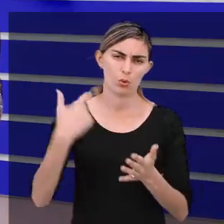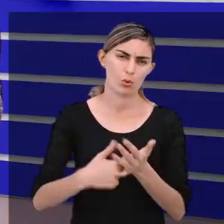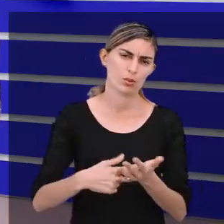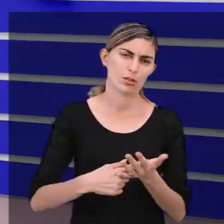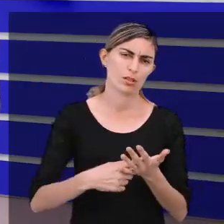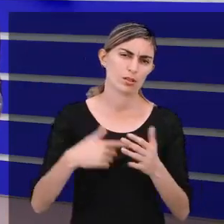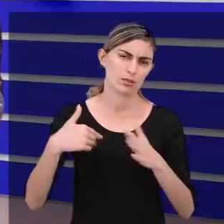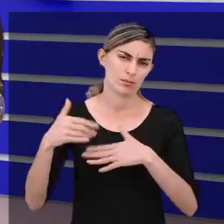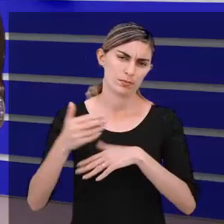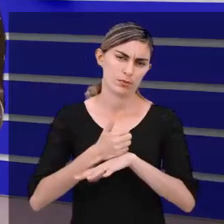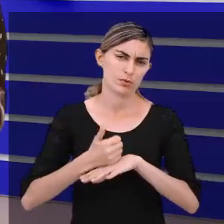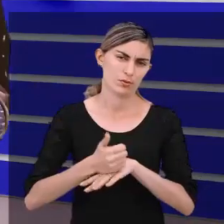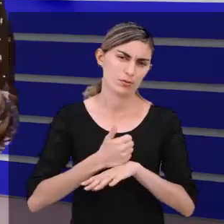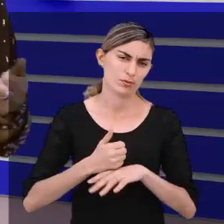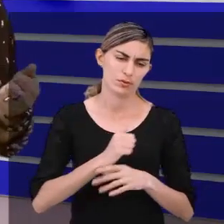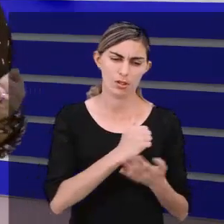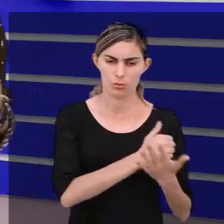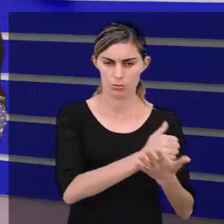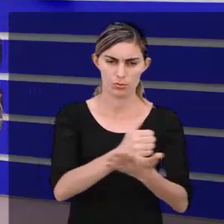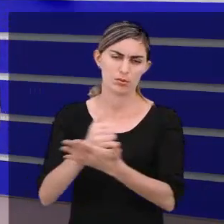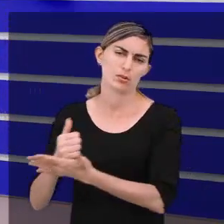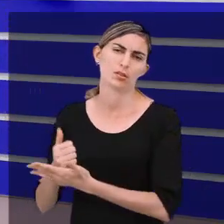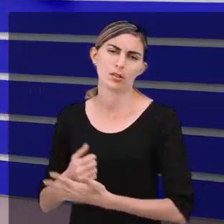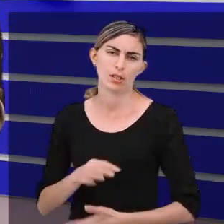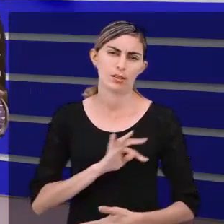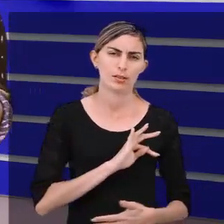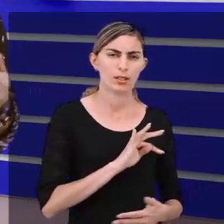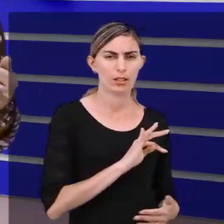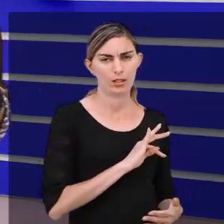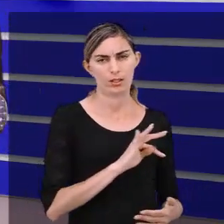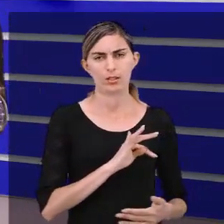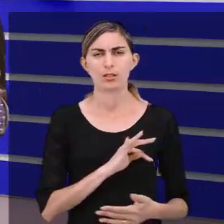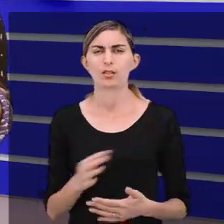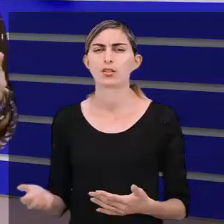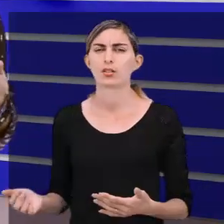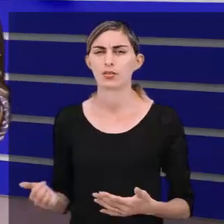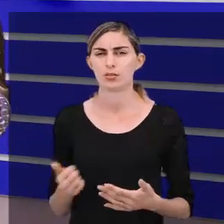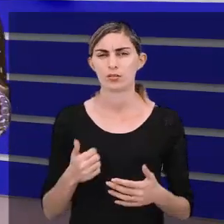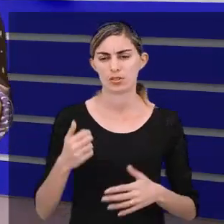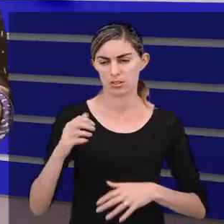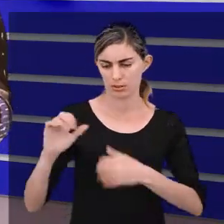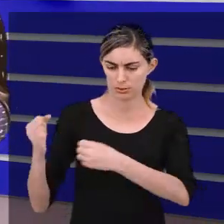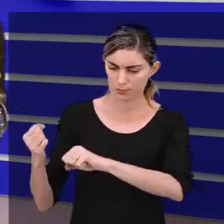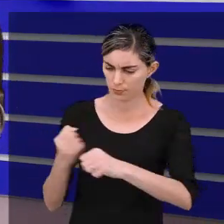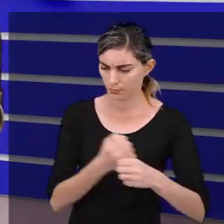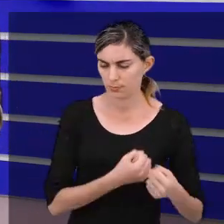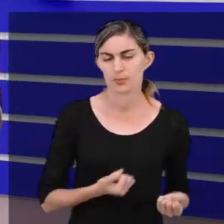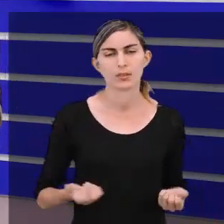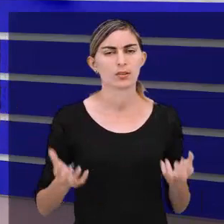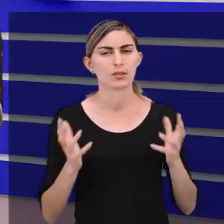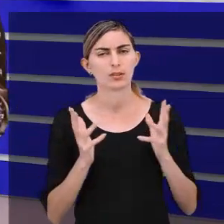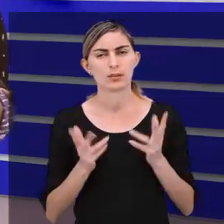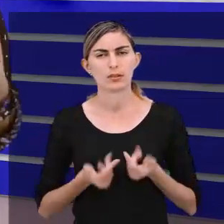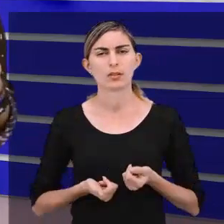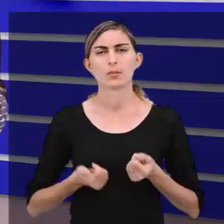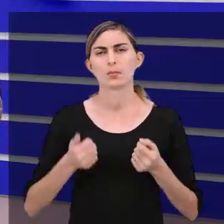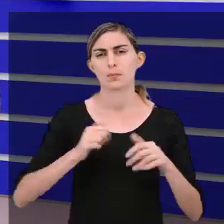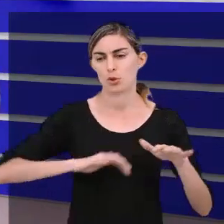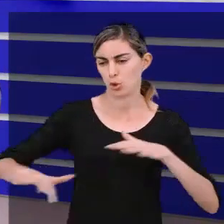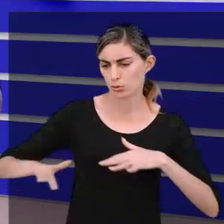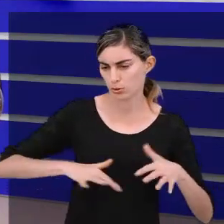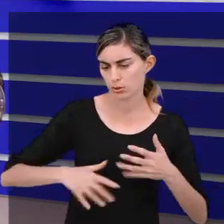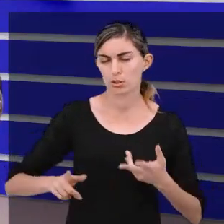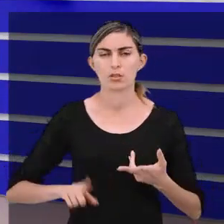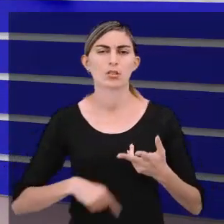um profissional como auxiliar, né, auxiliar técnico, auxiliar de serviços gerais, auxiliar de